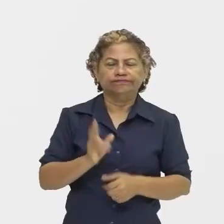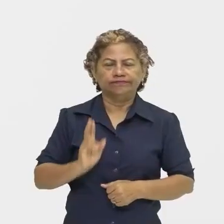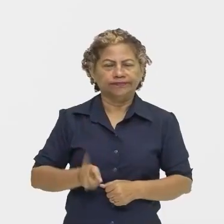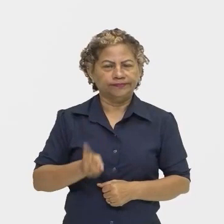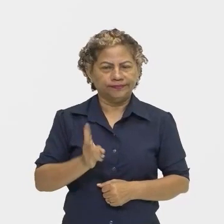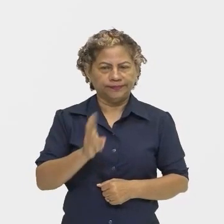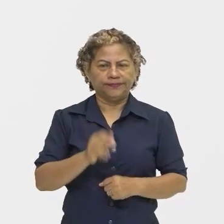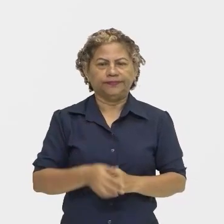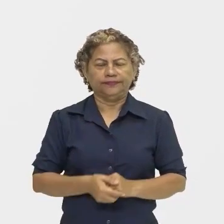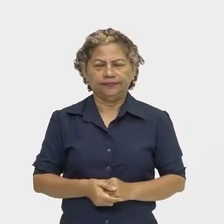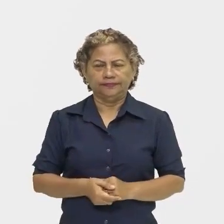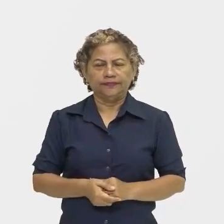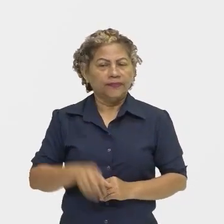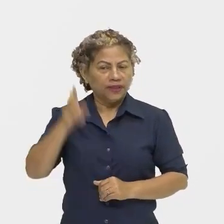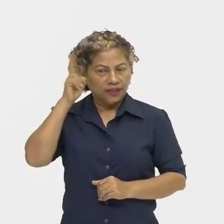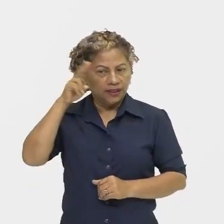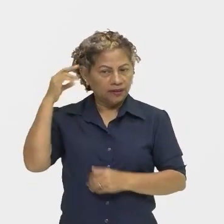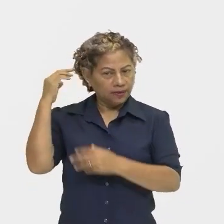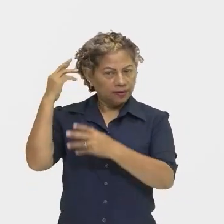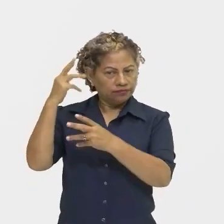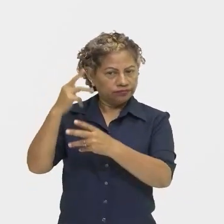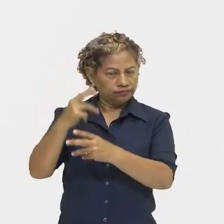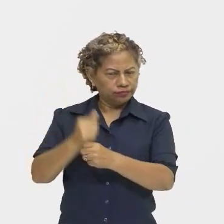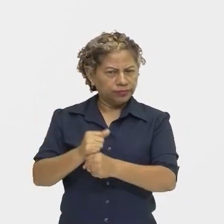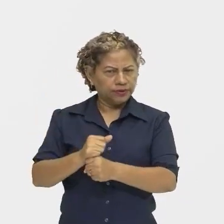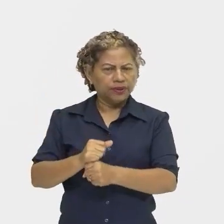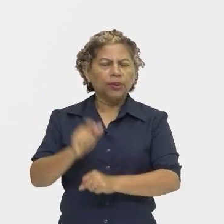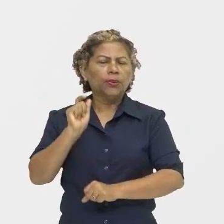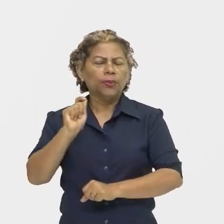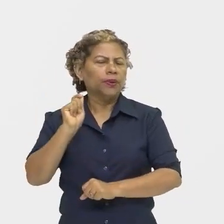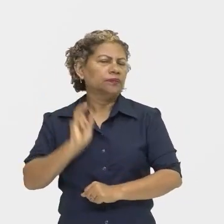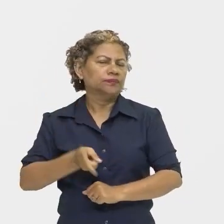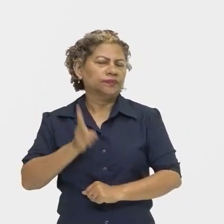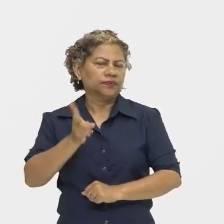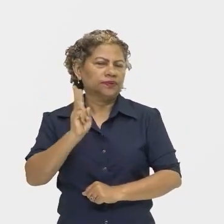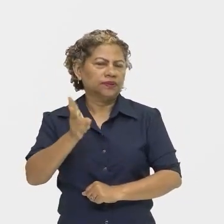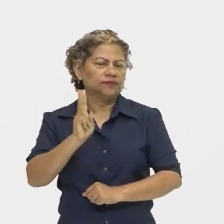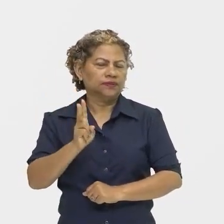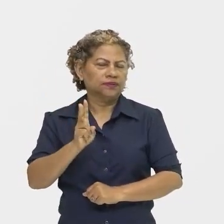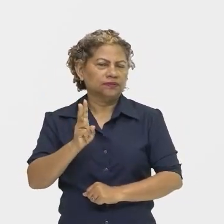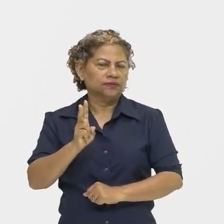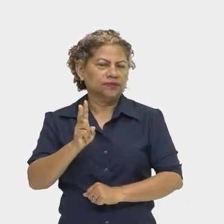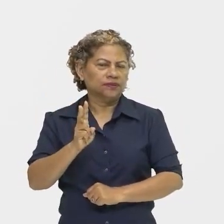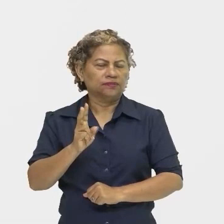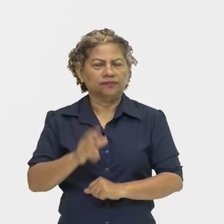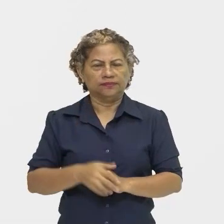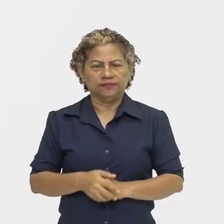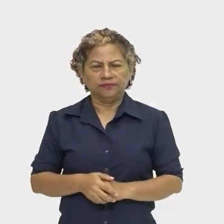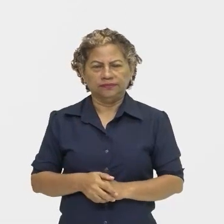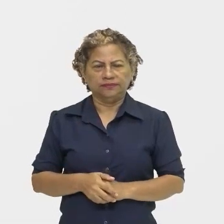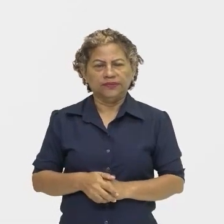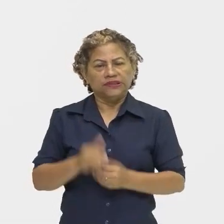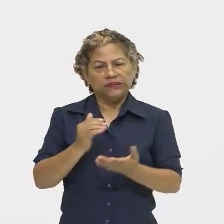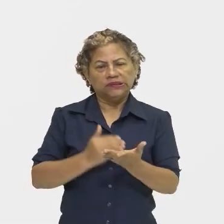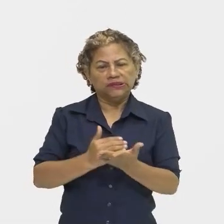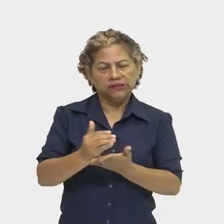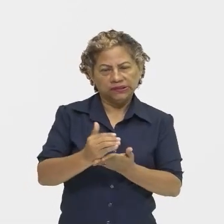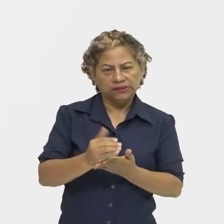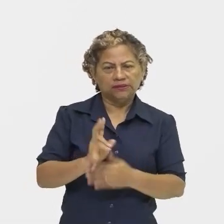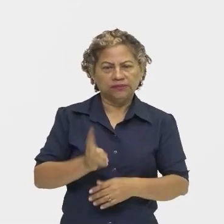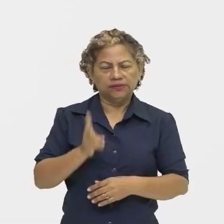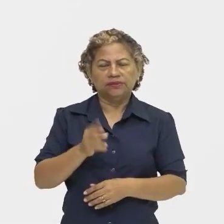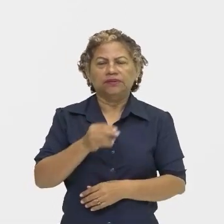conservação. Relembrando com vocês o que é esse princípio da conservação. O princípio da conservação